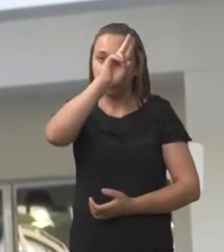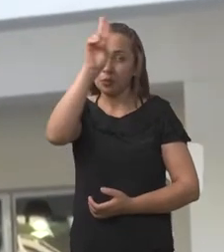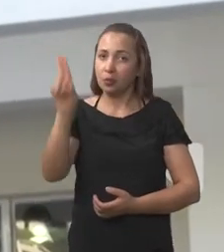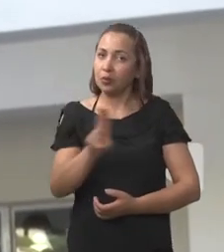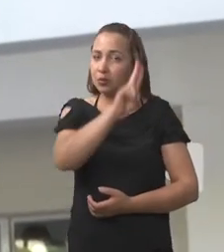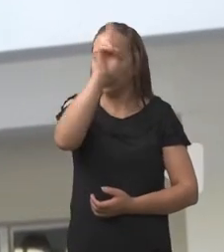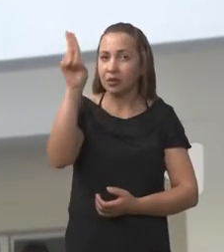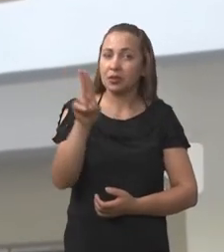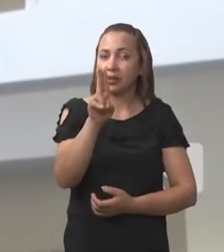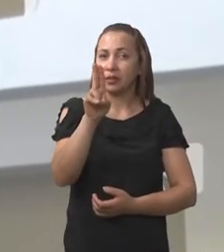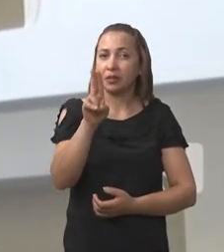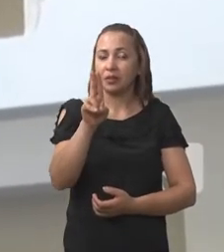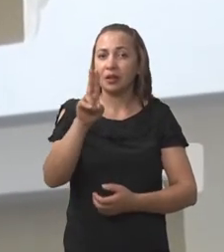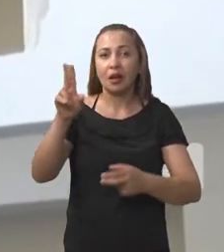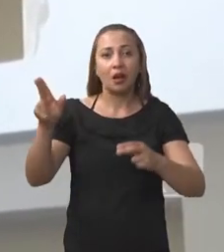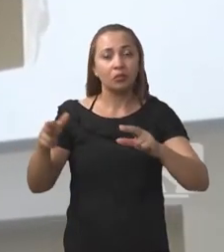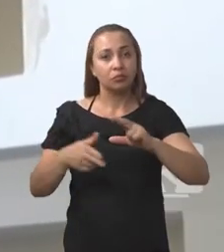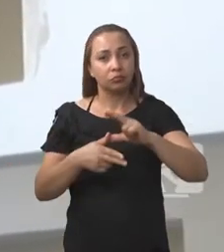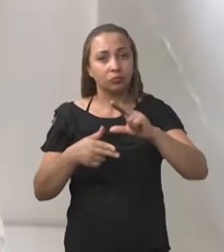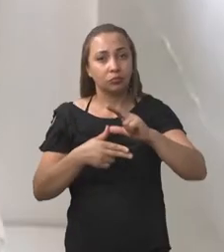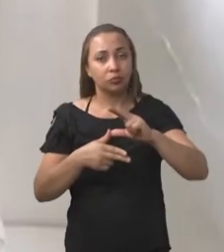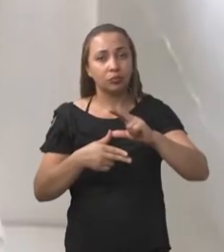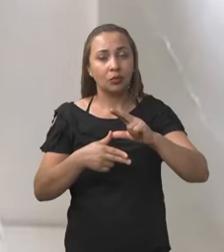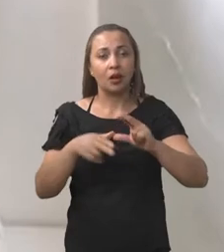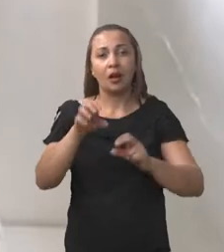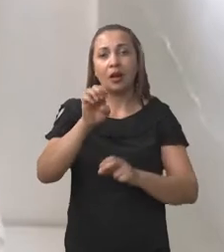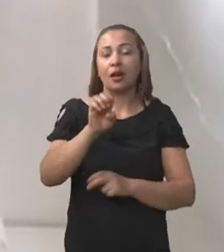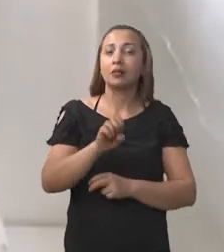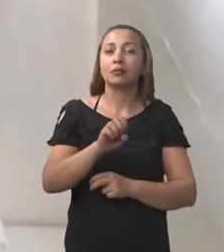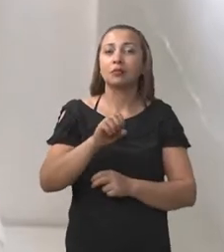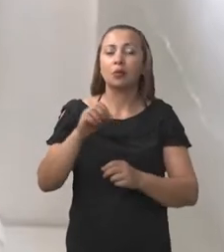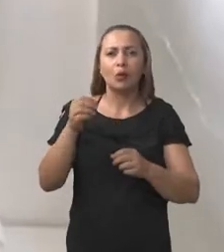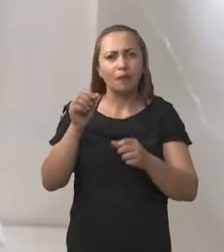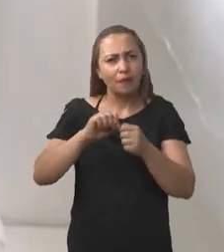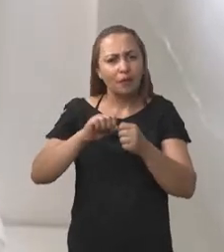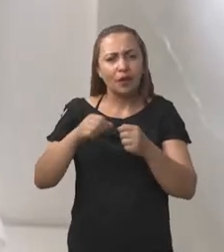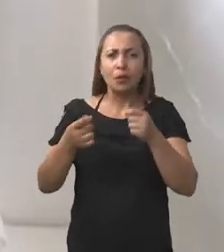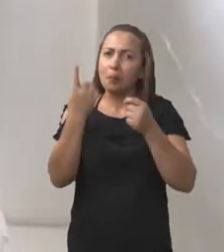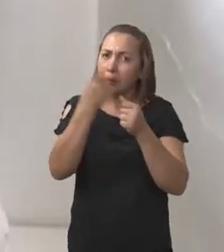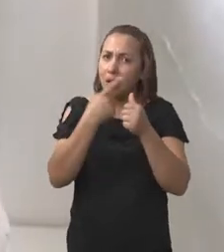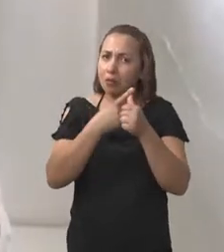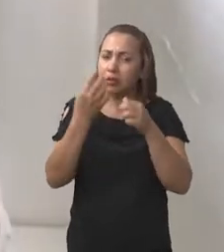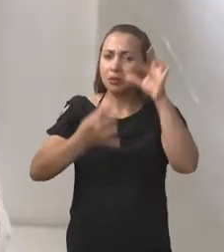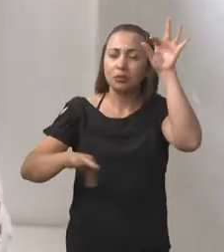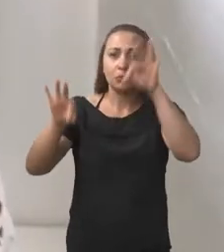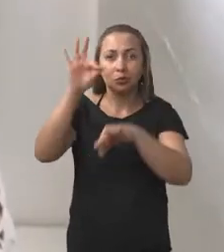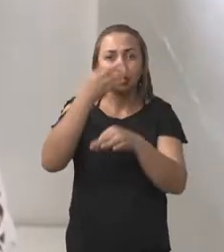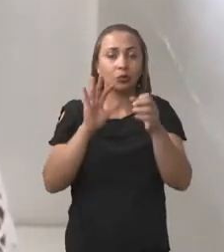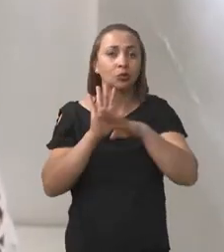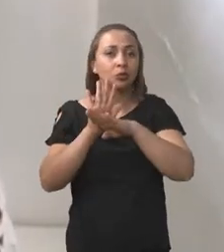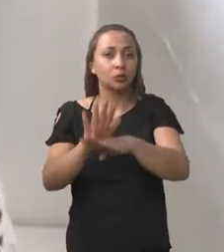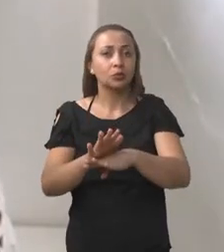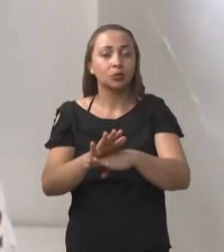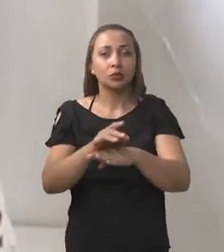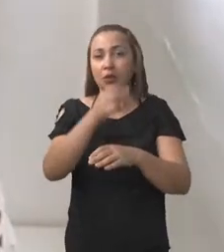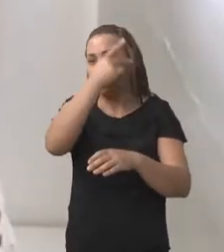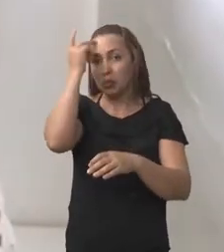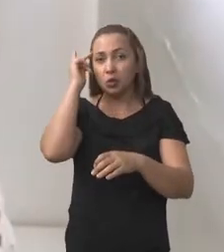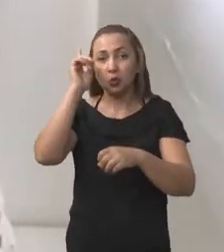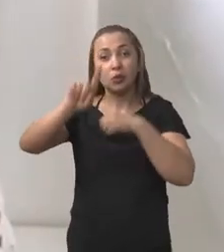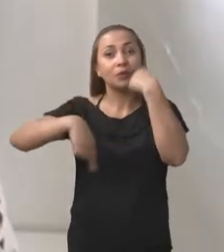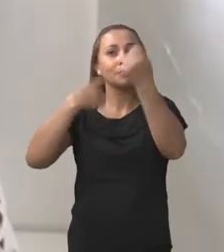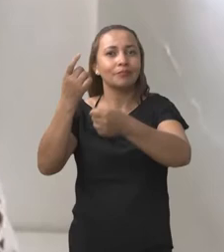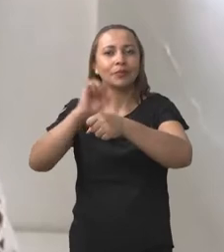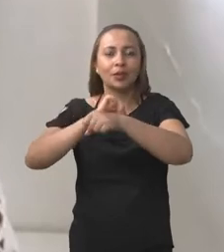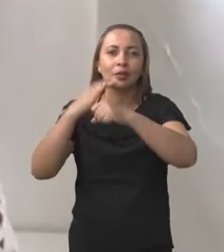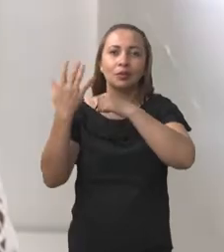O professor Edgar Santos, da UFBA, montou o primeiro ambulatório especializado em atendimento de pacientes